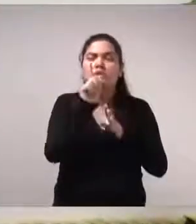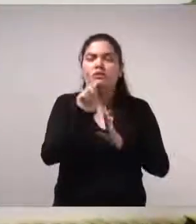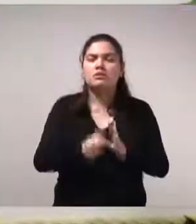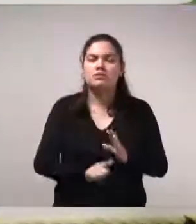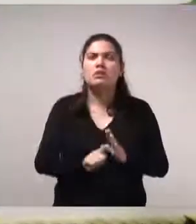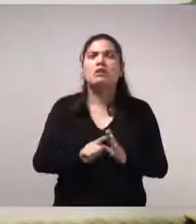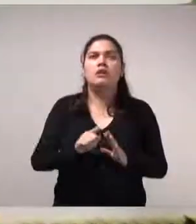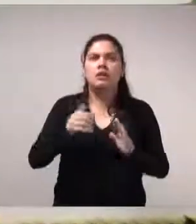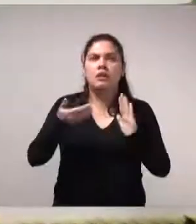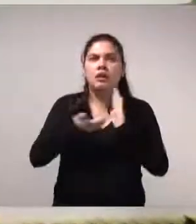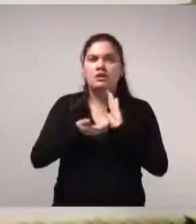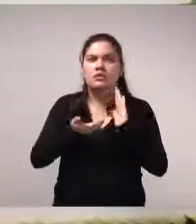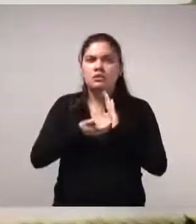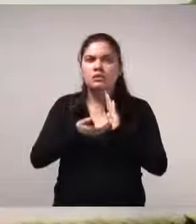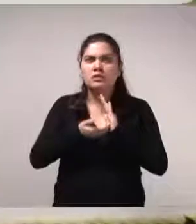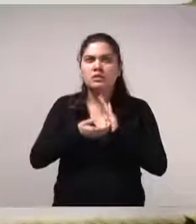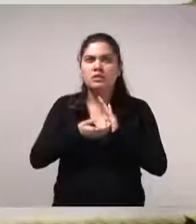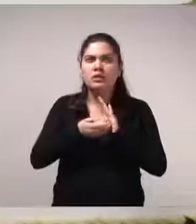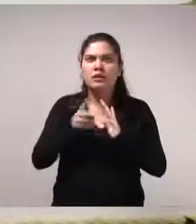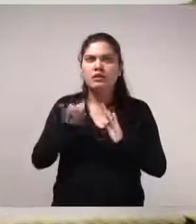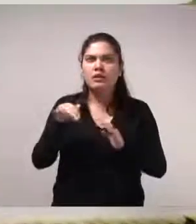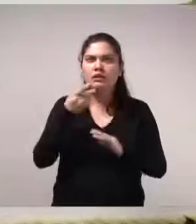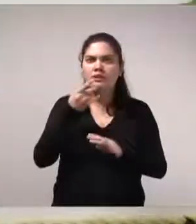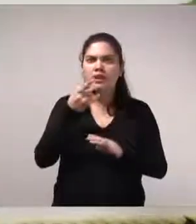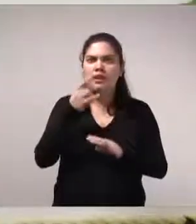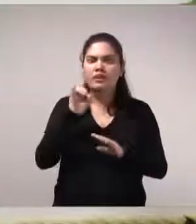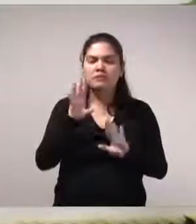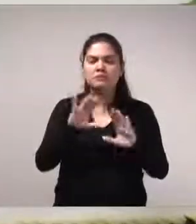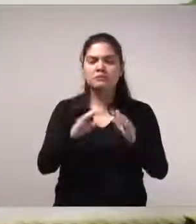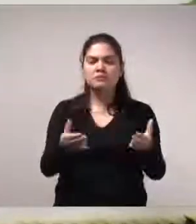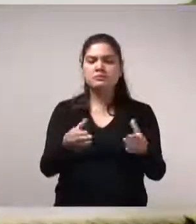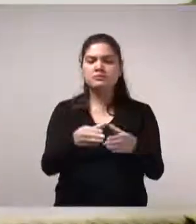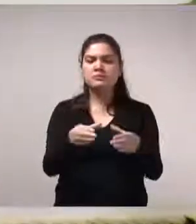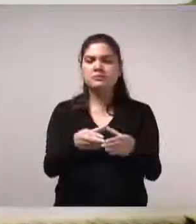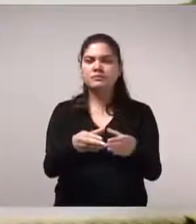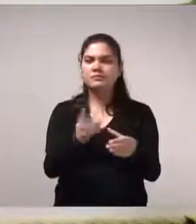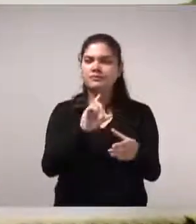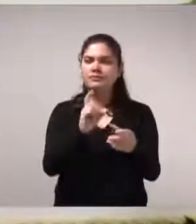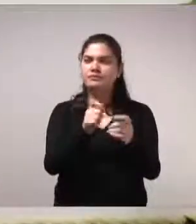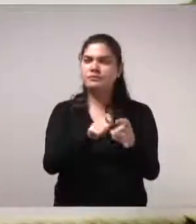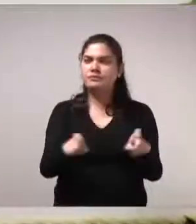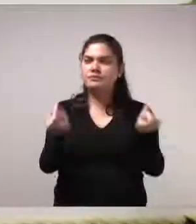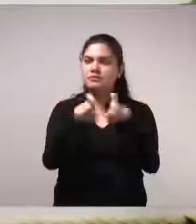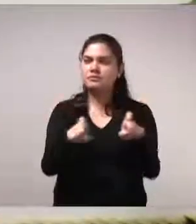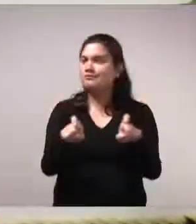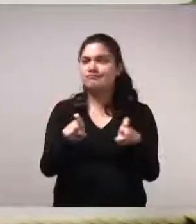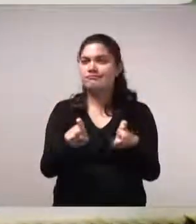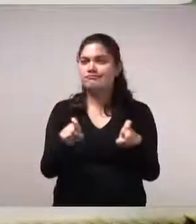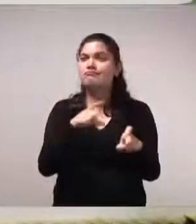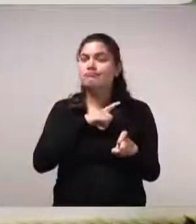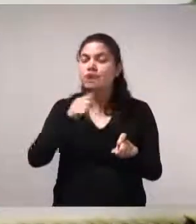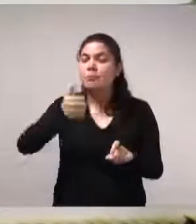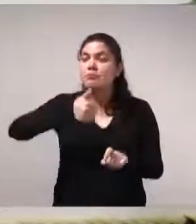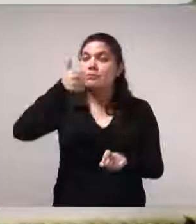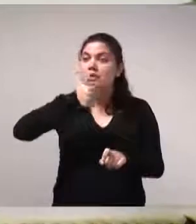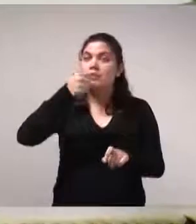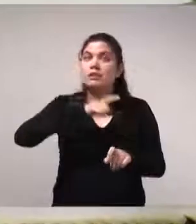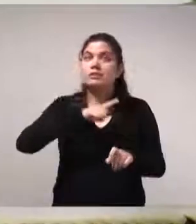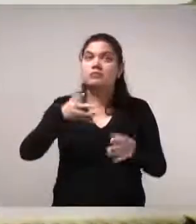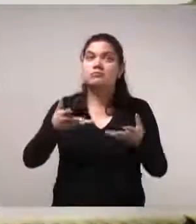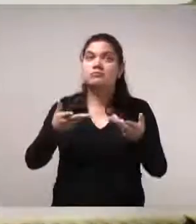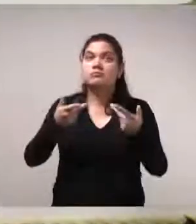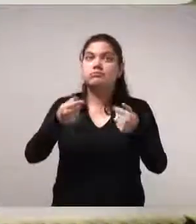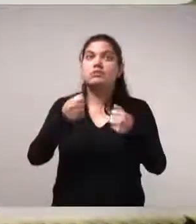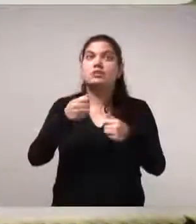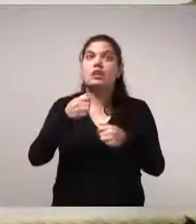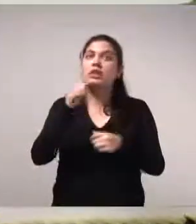Deputados. Em resumo, a gente poderia dizer que é um simples galpão com escritórios, mas se tornou o primeiro edifício a receber o selo de eficiência energética